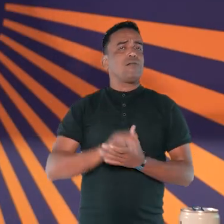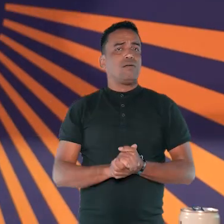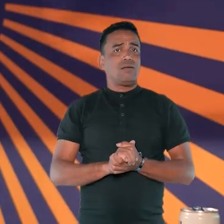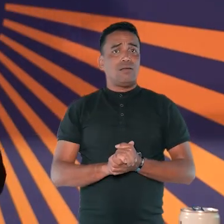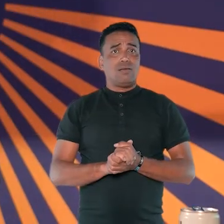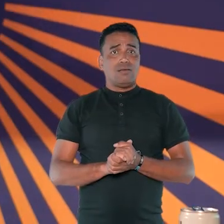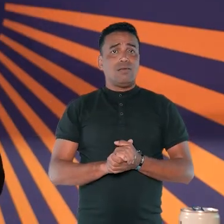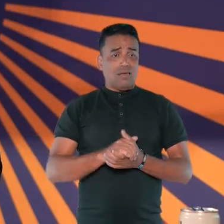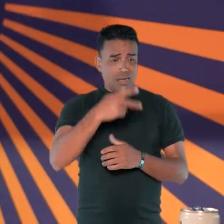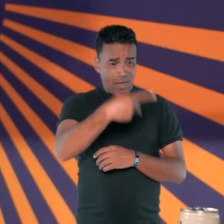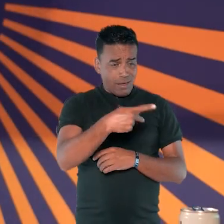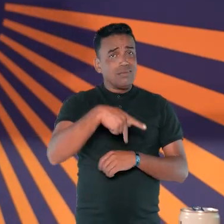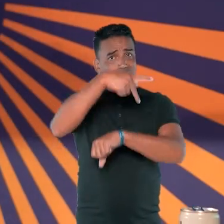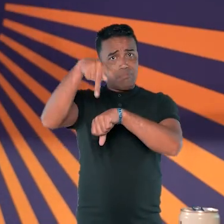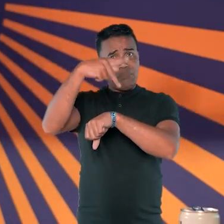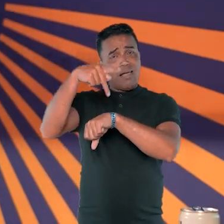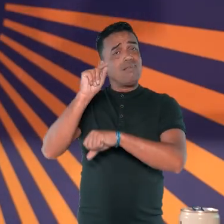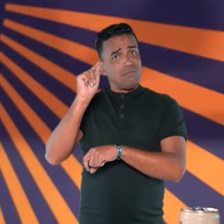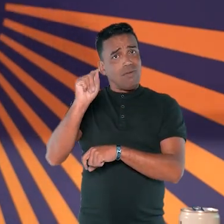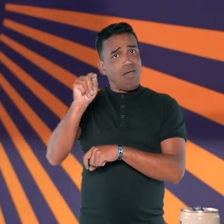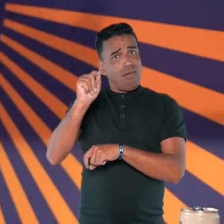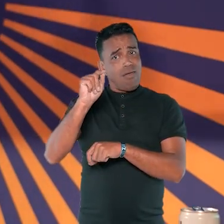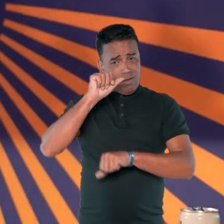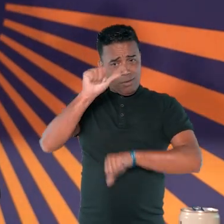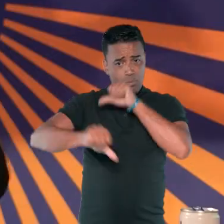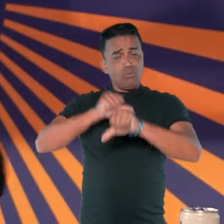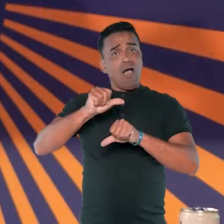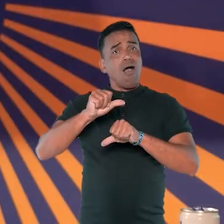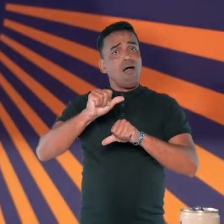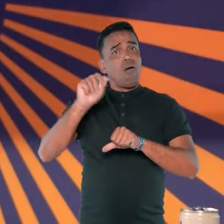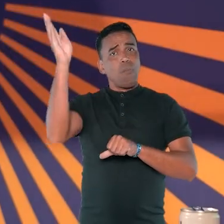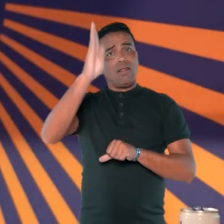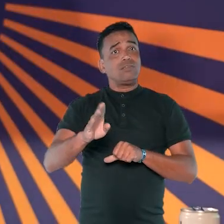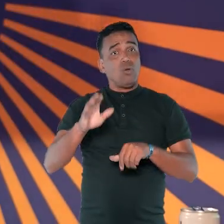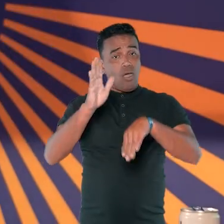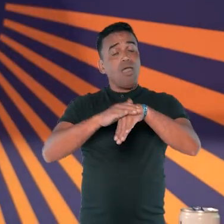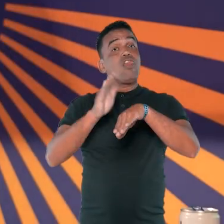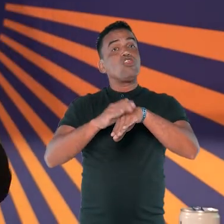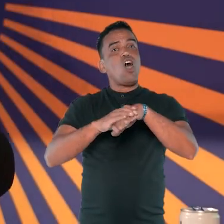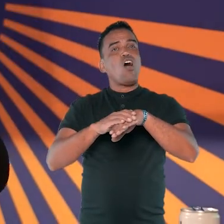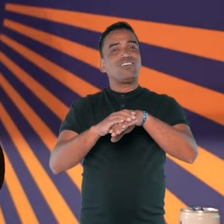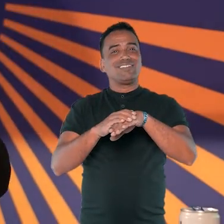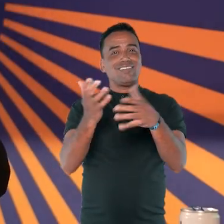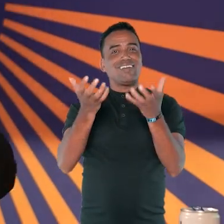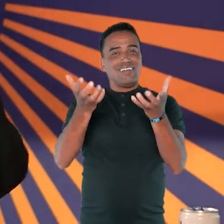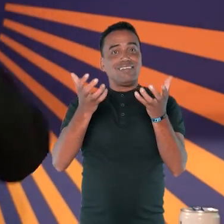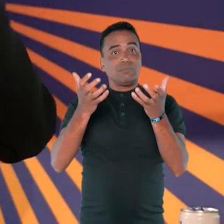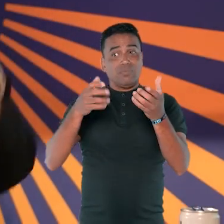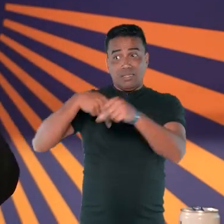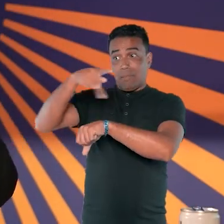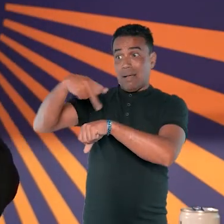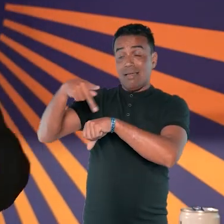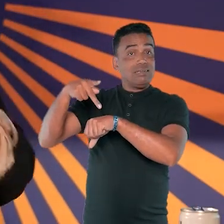que for e em que se transformar o Brasil é o que nós fizermos. País nenhum cai